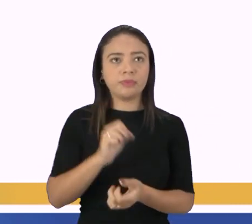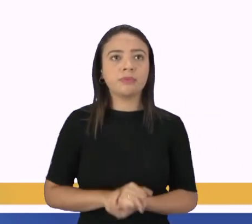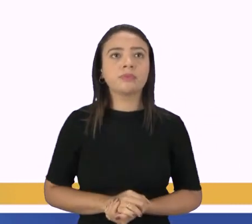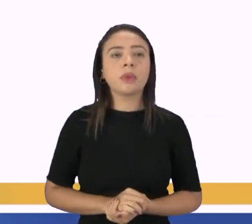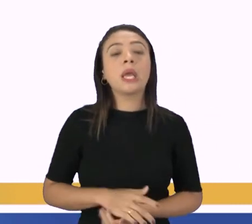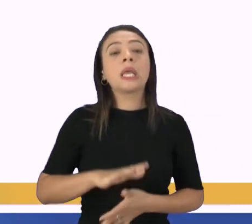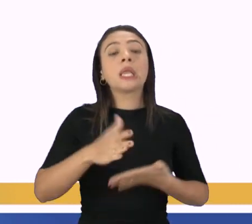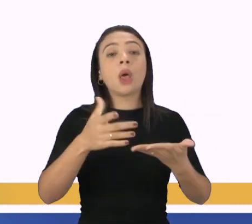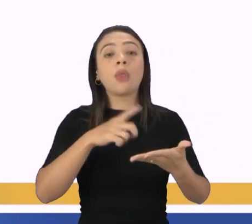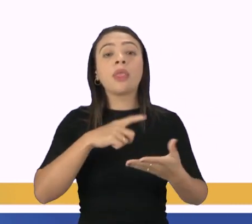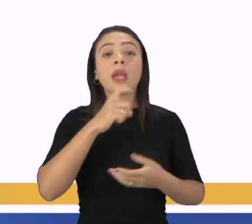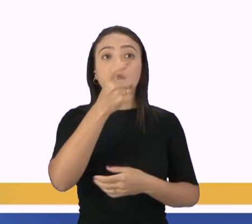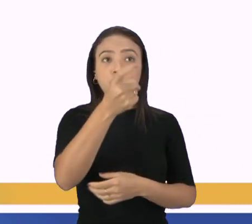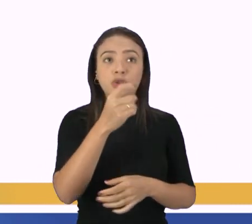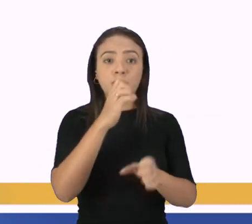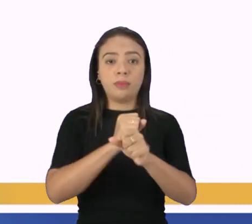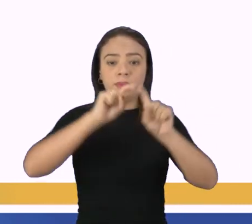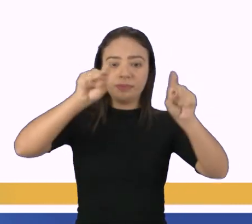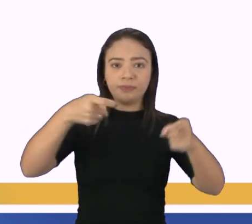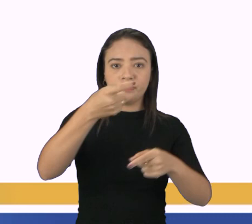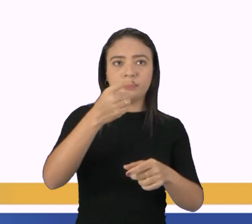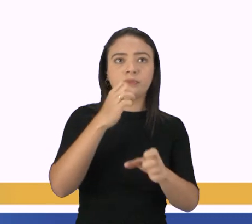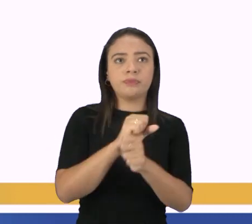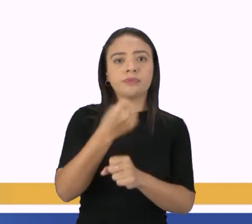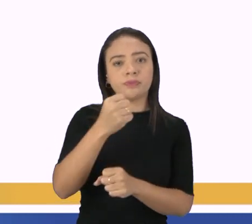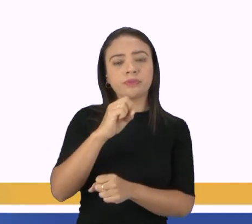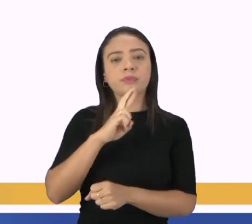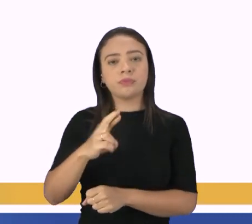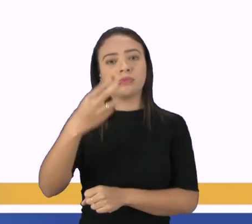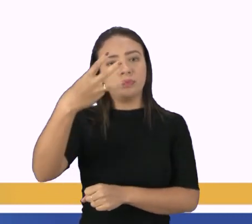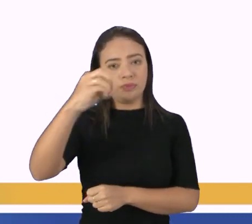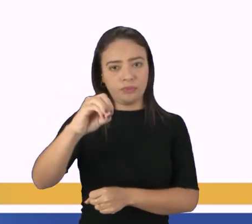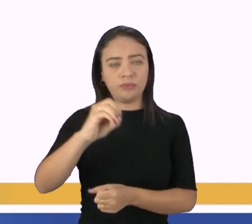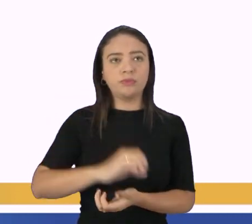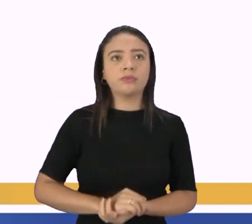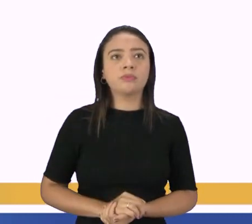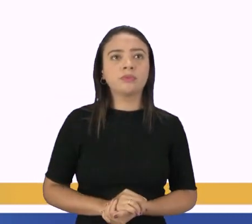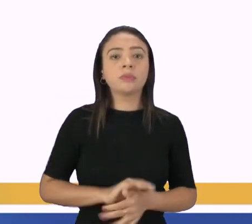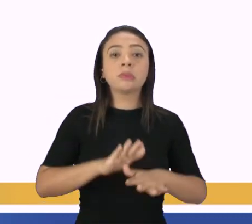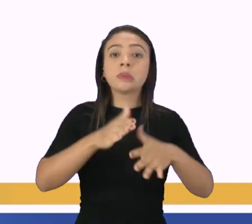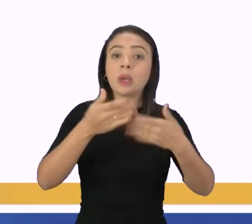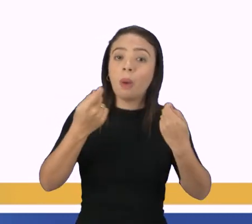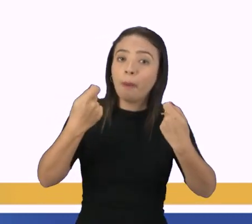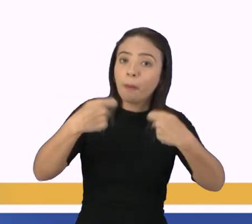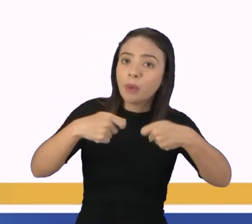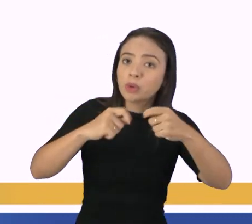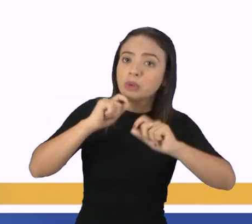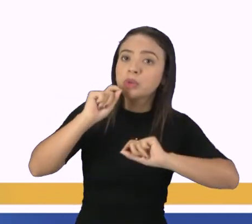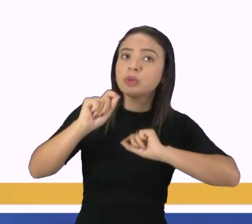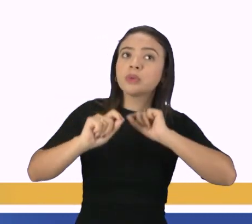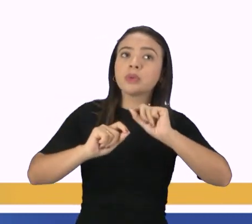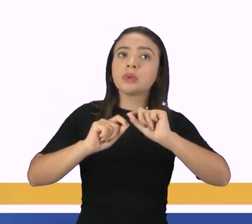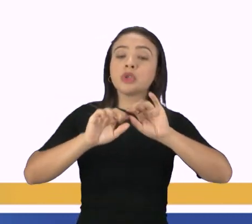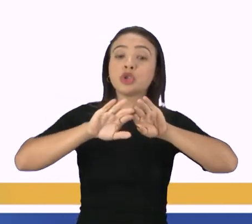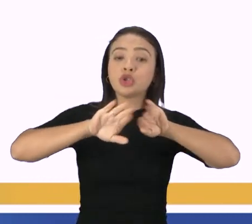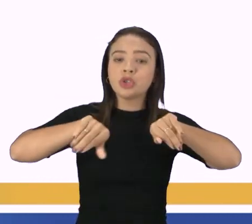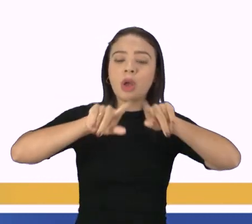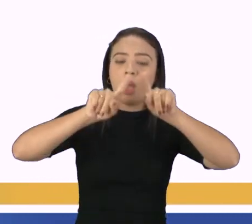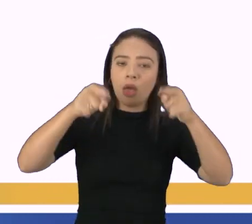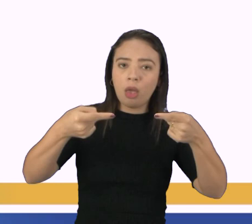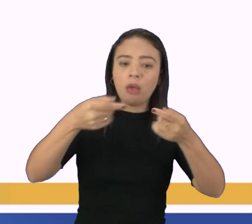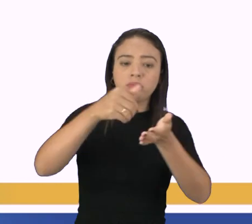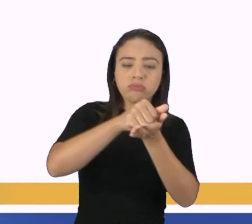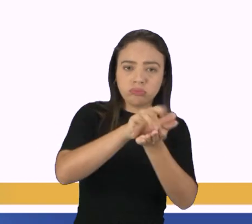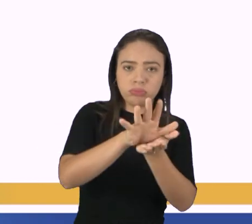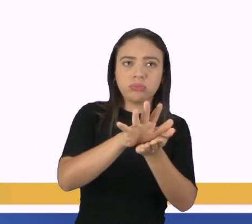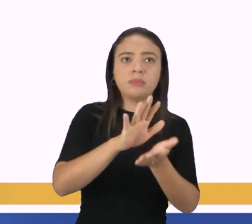menor, mais x mais 8, igual a 30, ok? Então, aí eu posso eliminar os parênteses, não tem multiplicação,